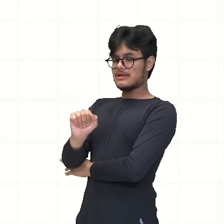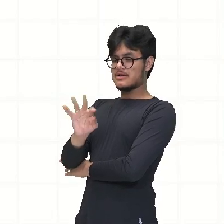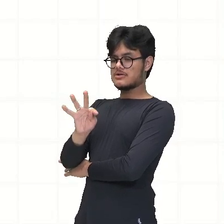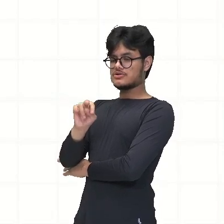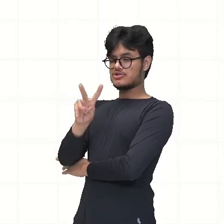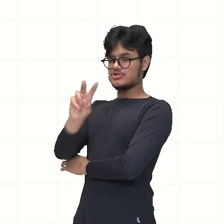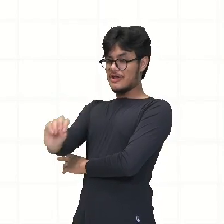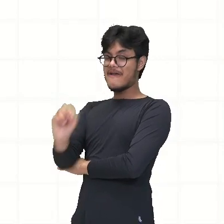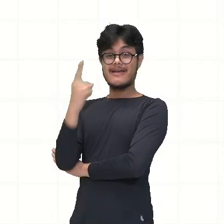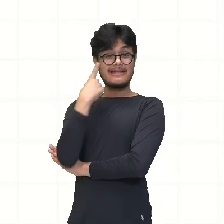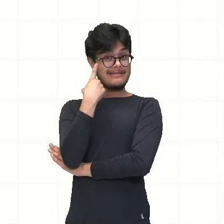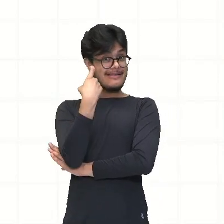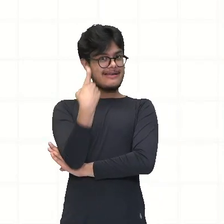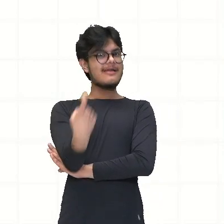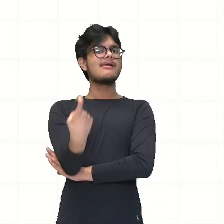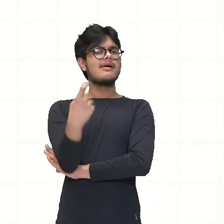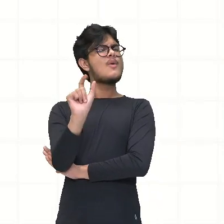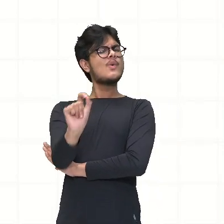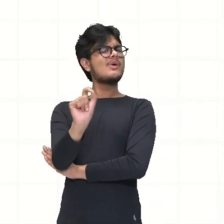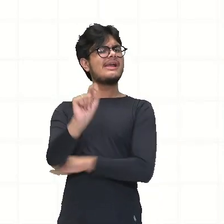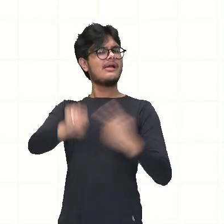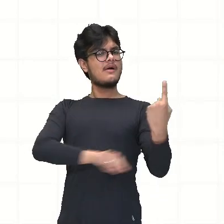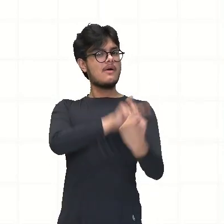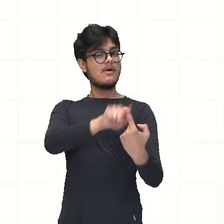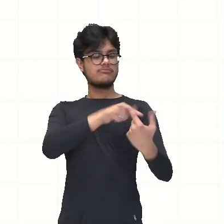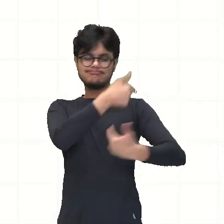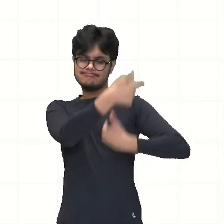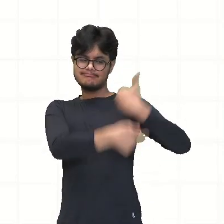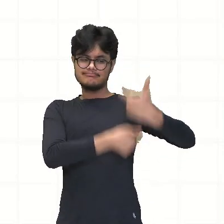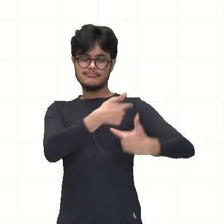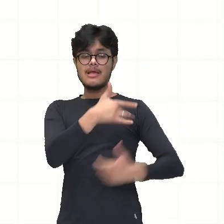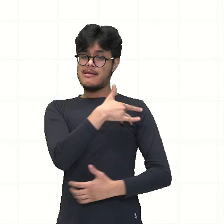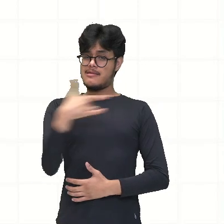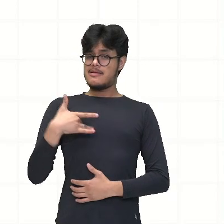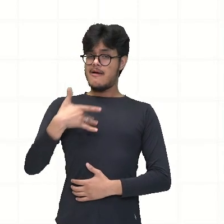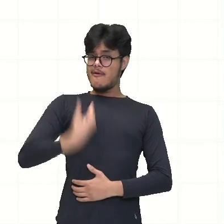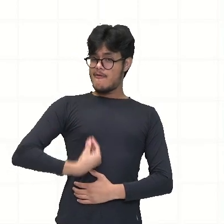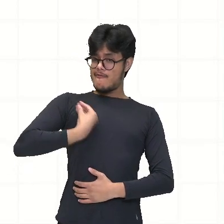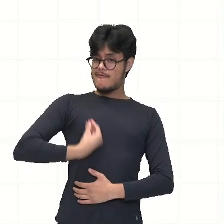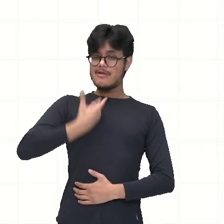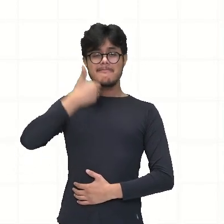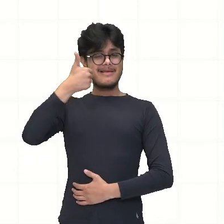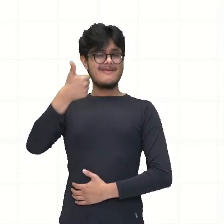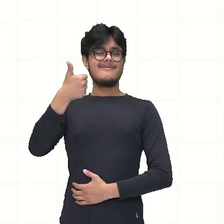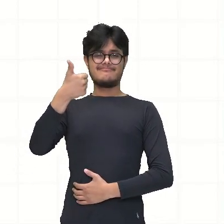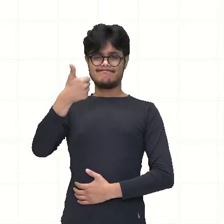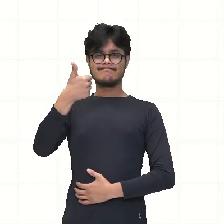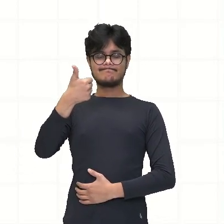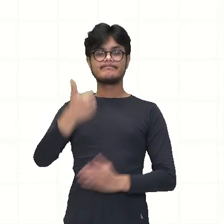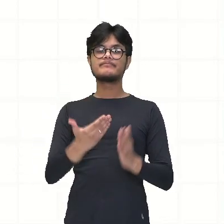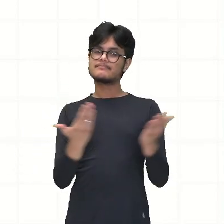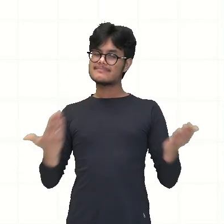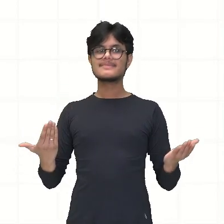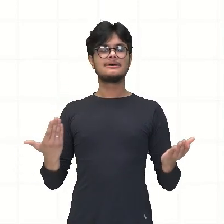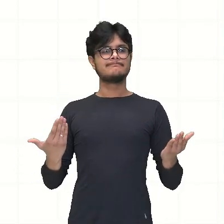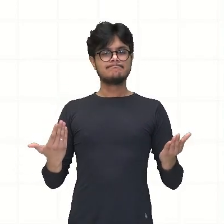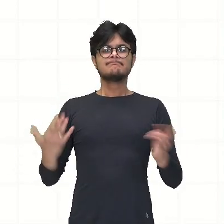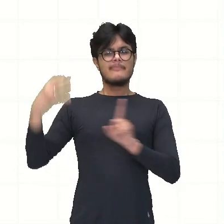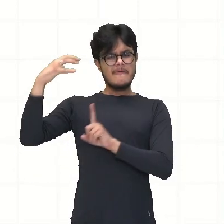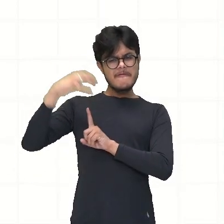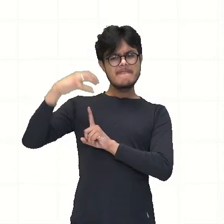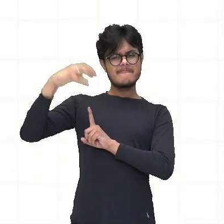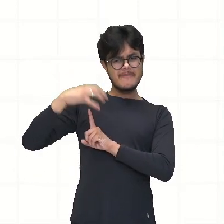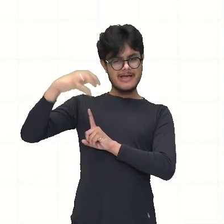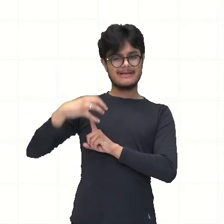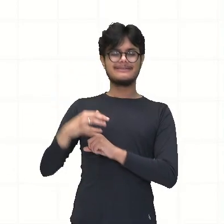olha, em busca de trabalho e também em melhores condições de vida. Então, isso são os